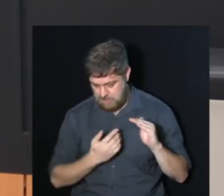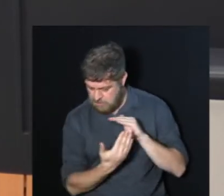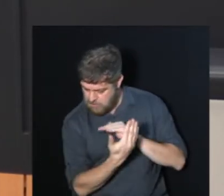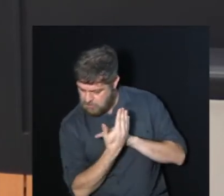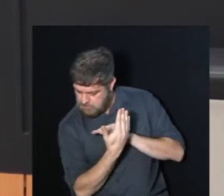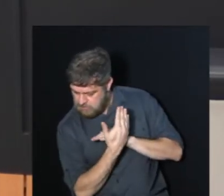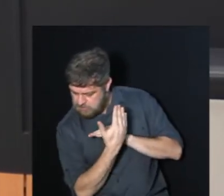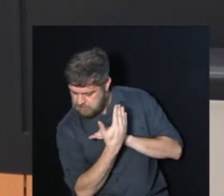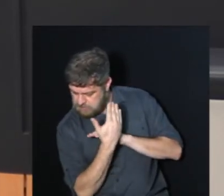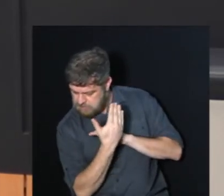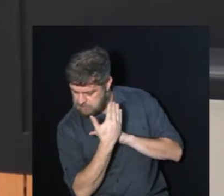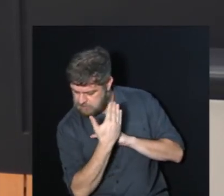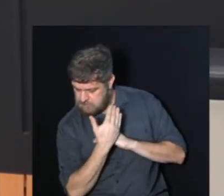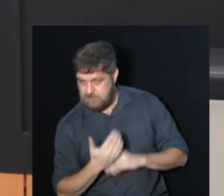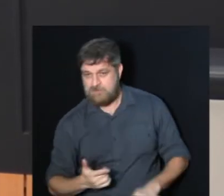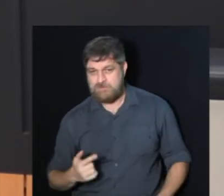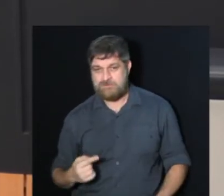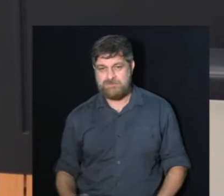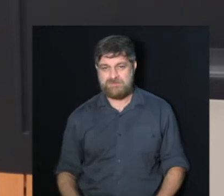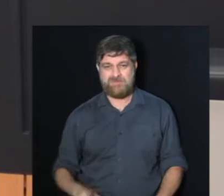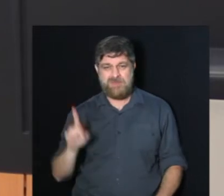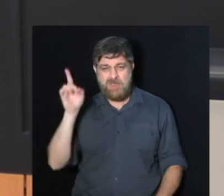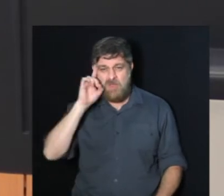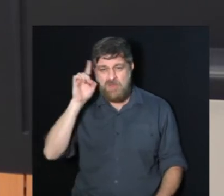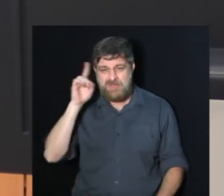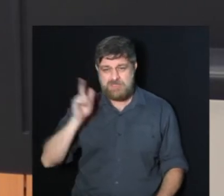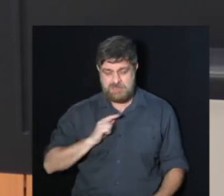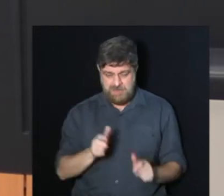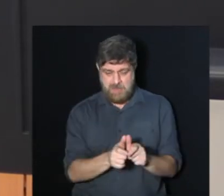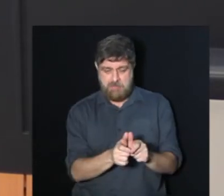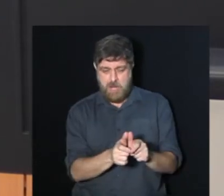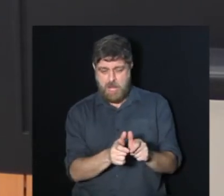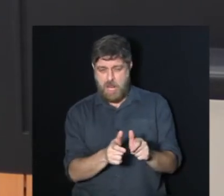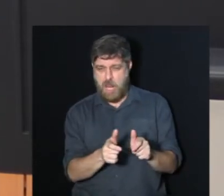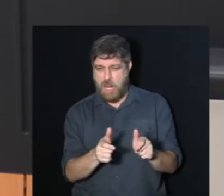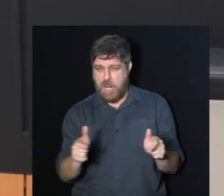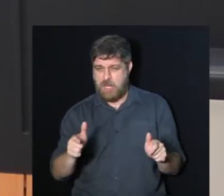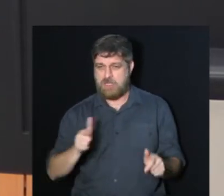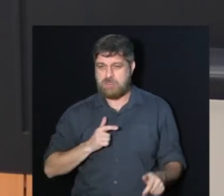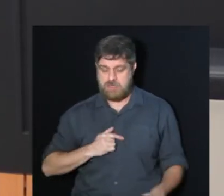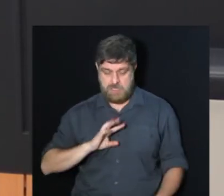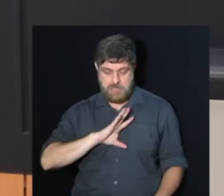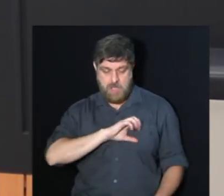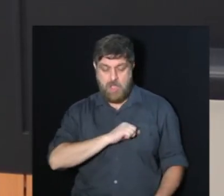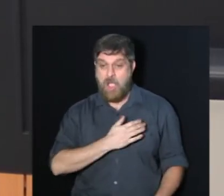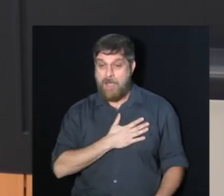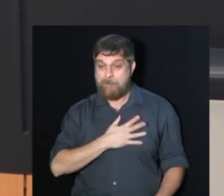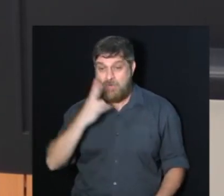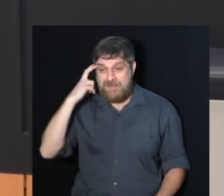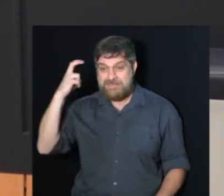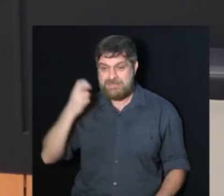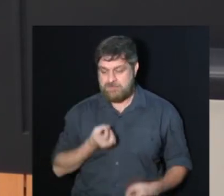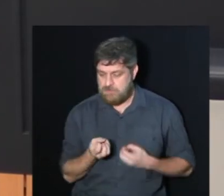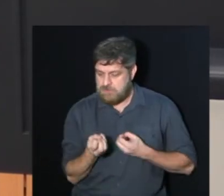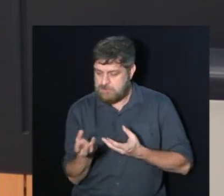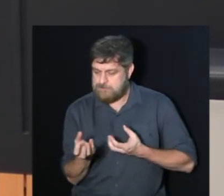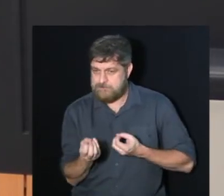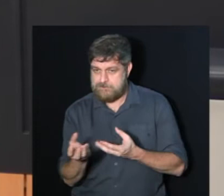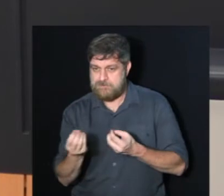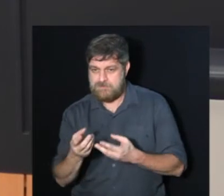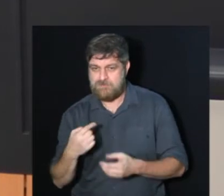auxiliar. E recebem cada dia mais pessoas, com mensagens de amor e sabedoria, mensagens